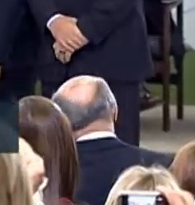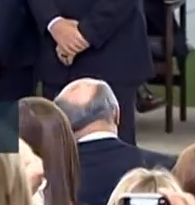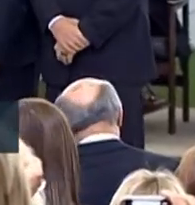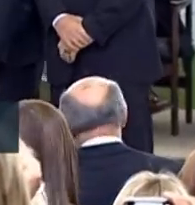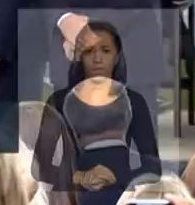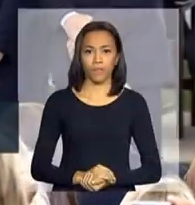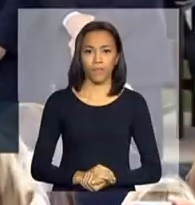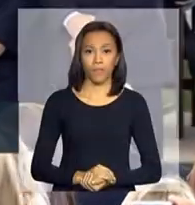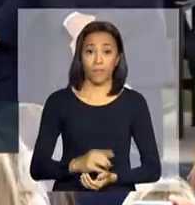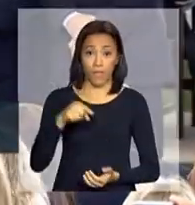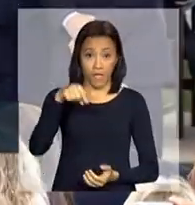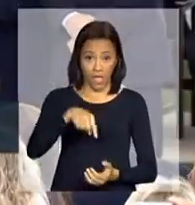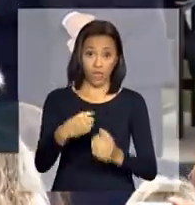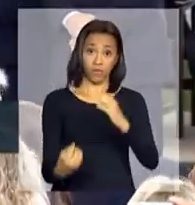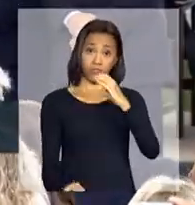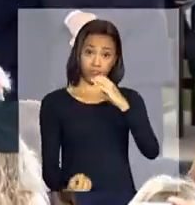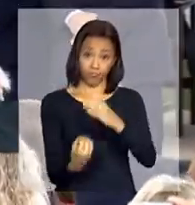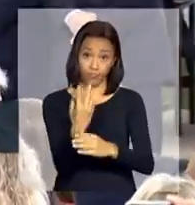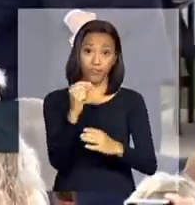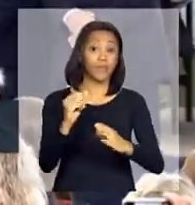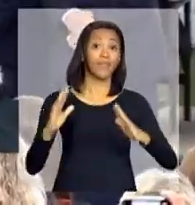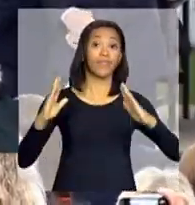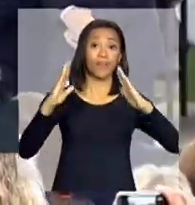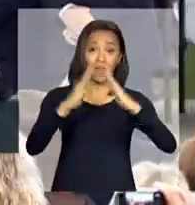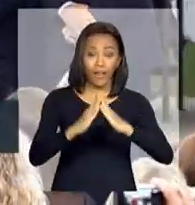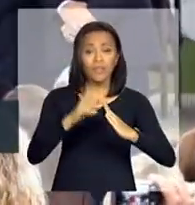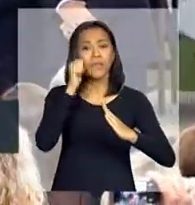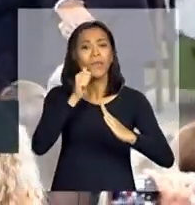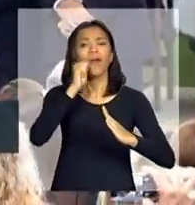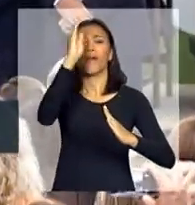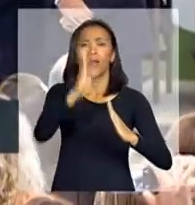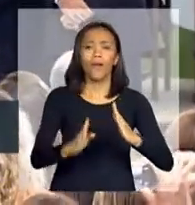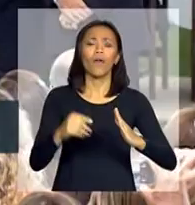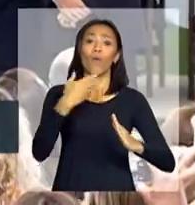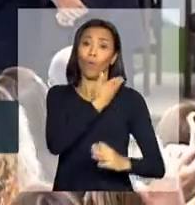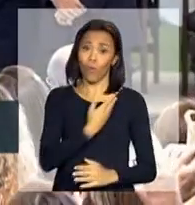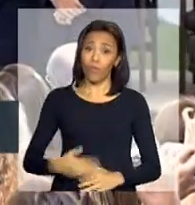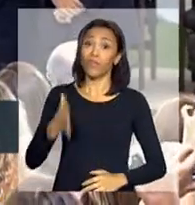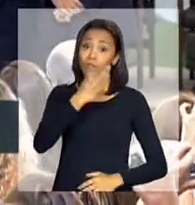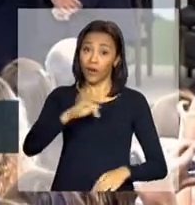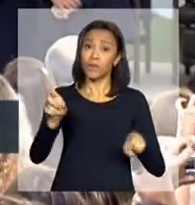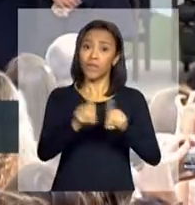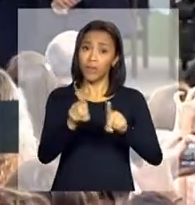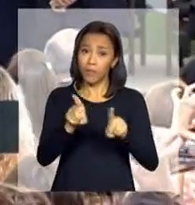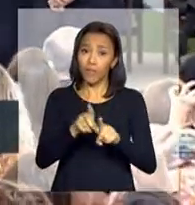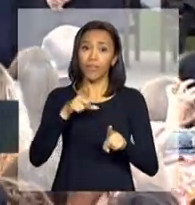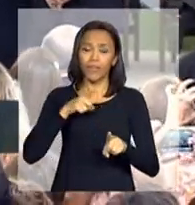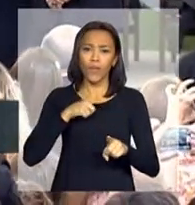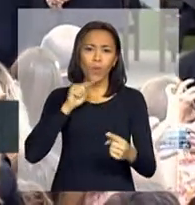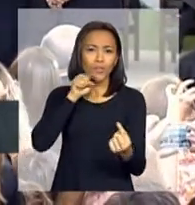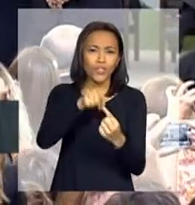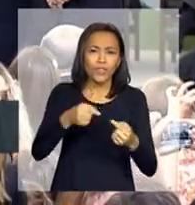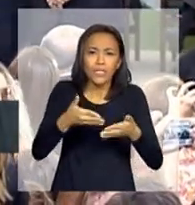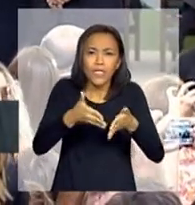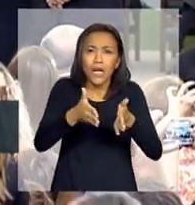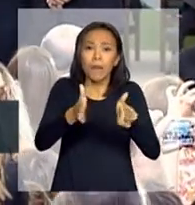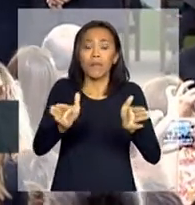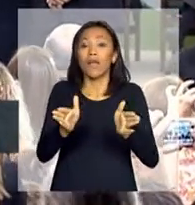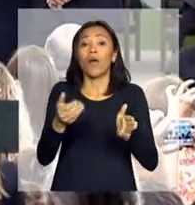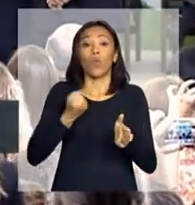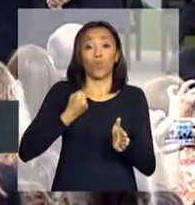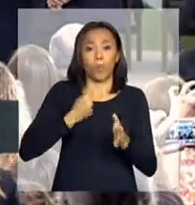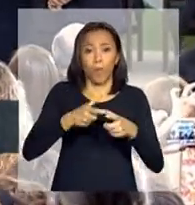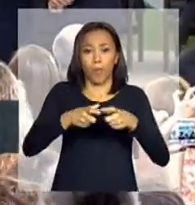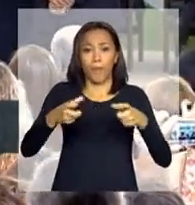e além da implantação da casa da mulher brasileira o governo federal também pretende ampliar o ligue